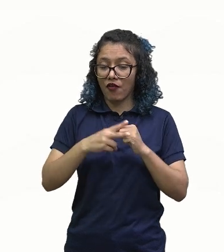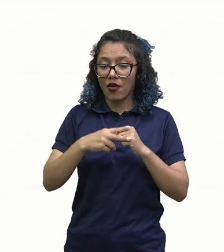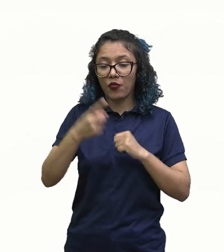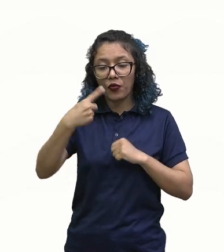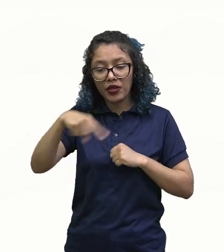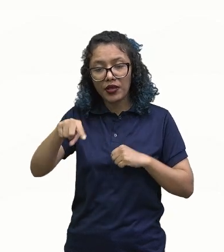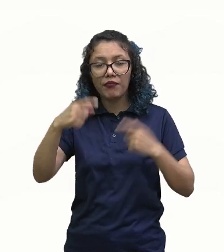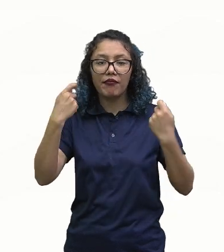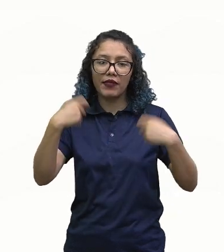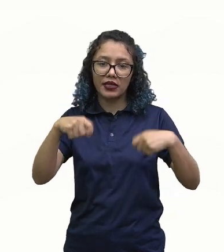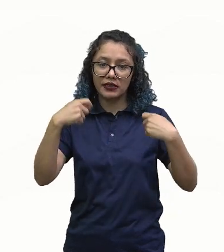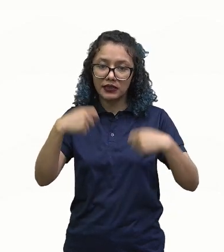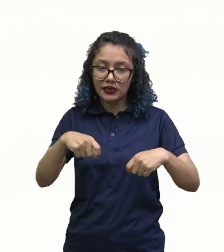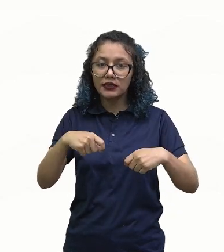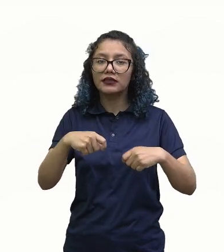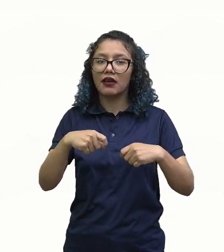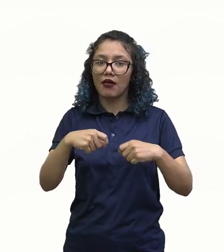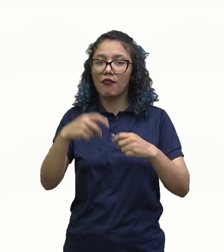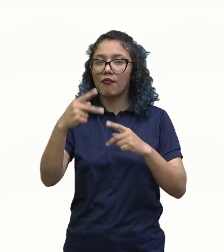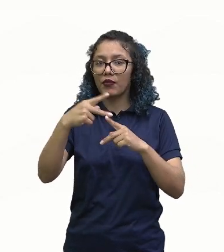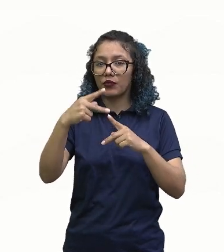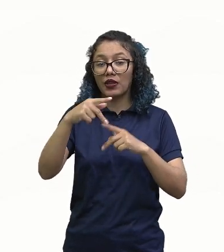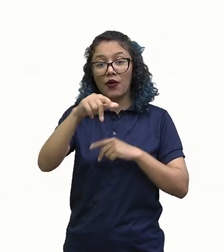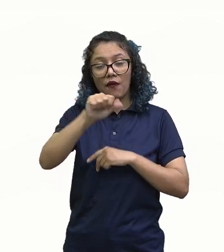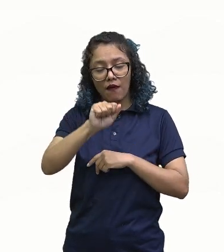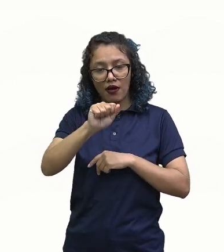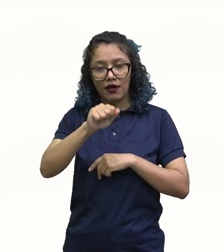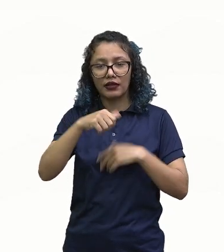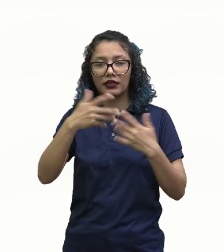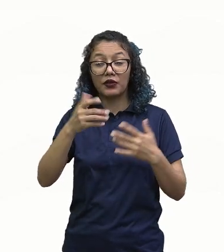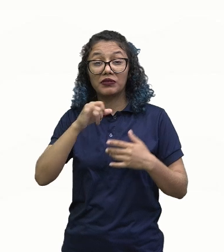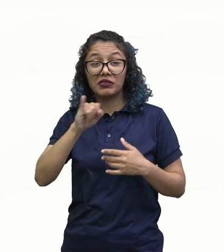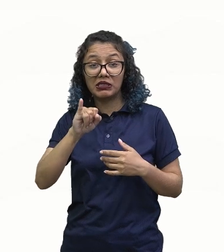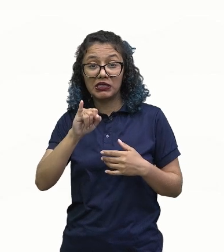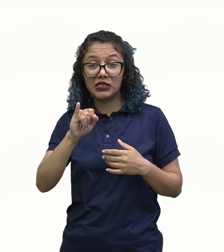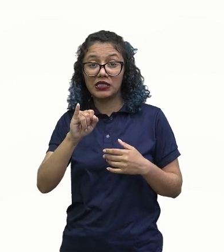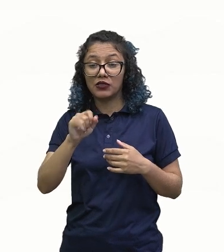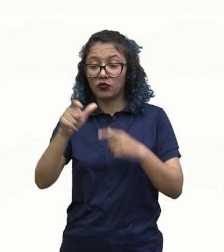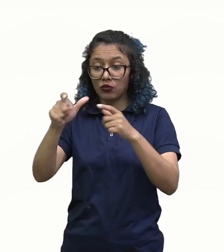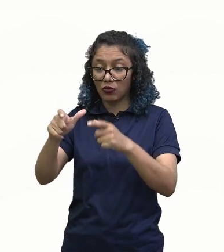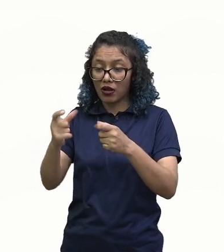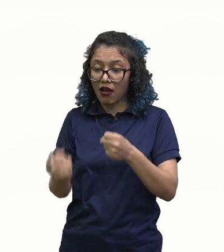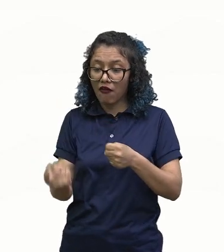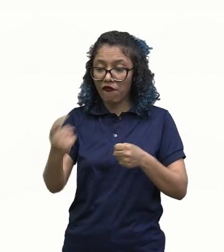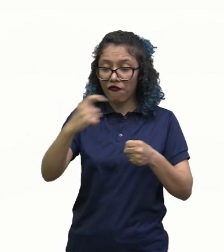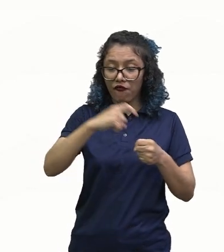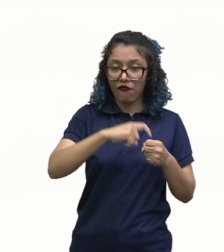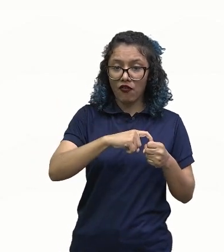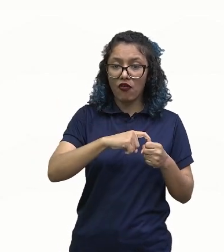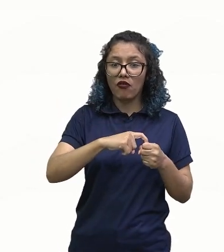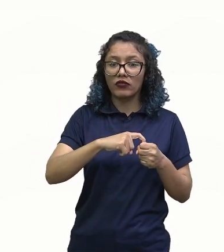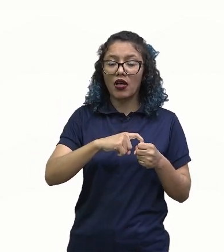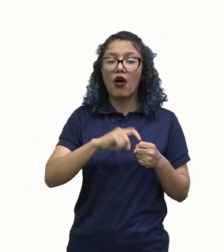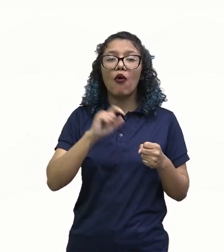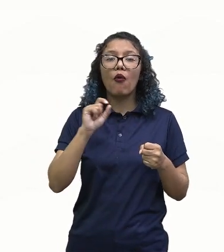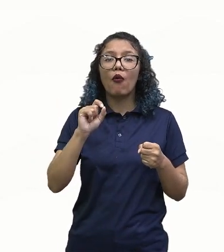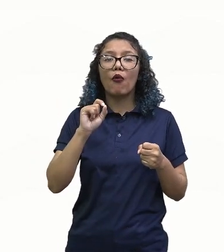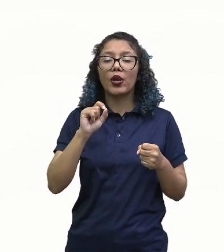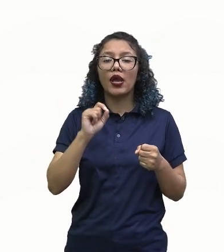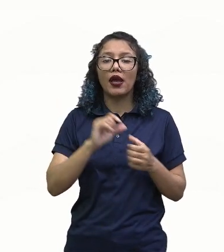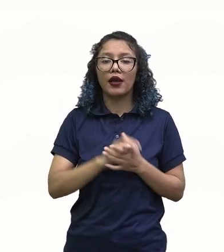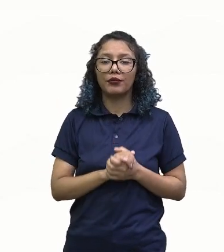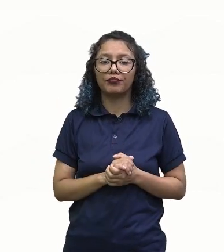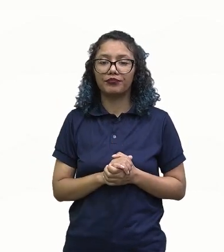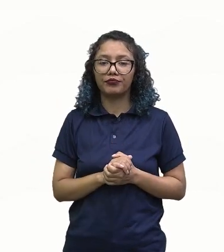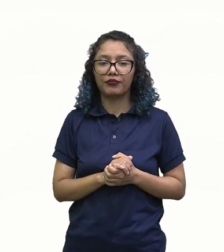a. E quando a pessoa volta do lugar que exigiu